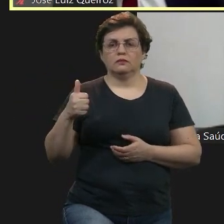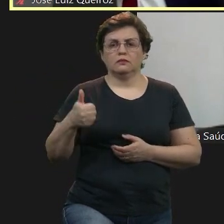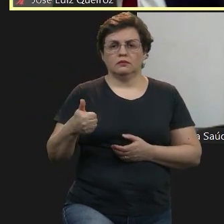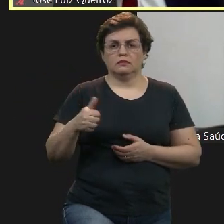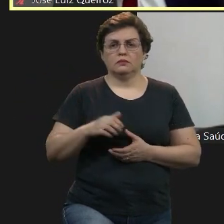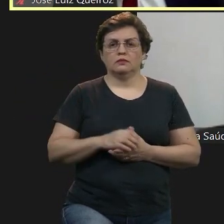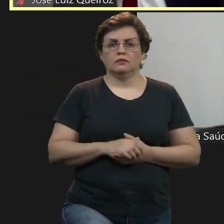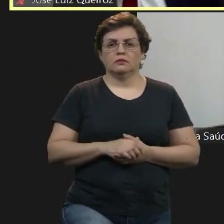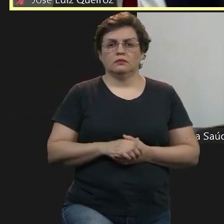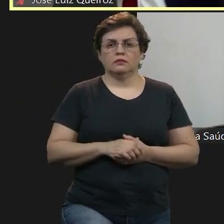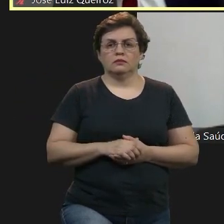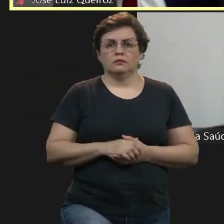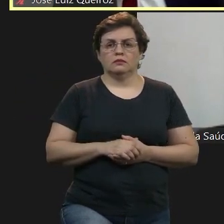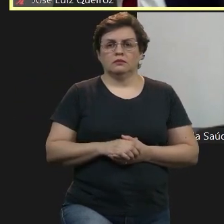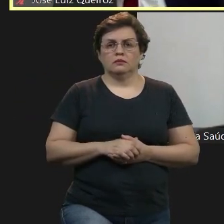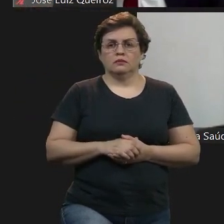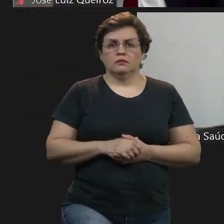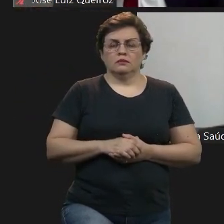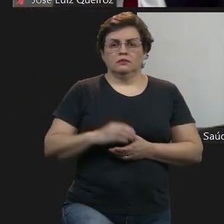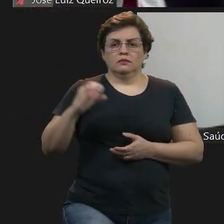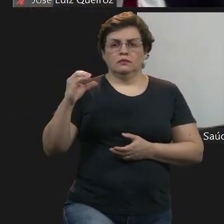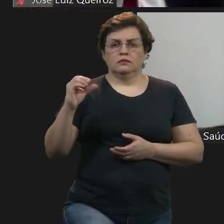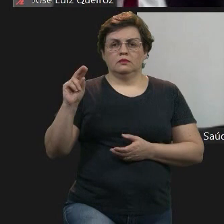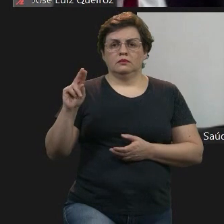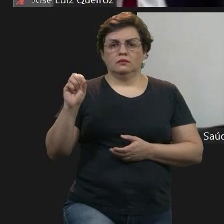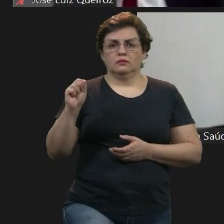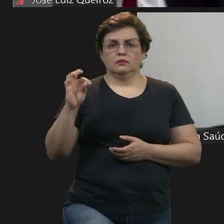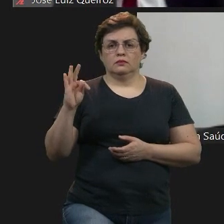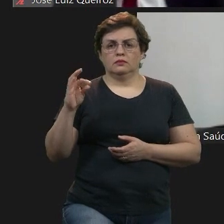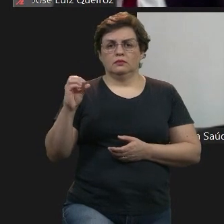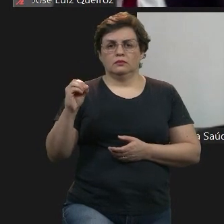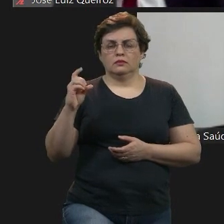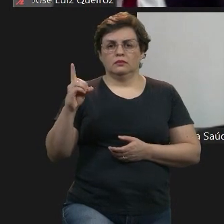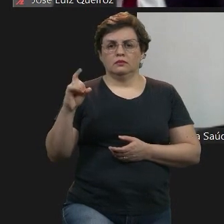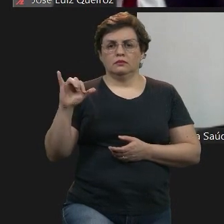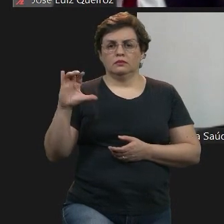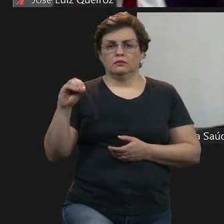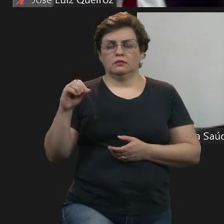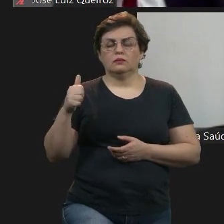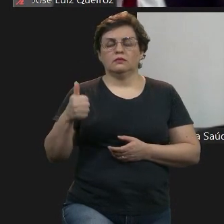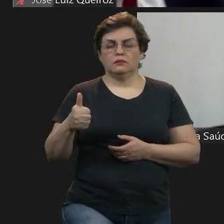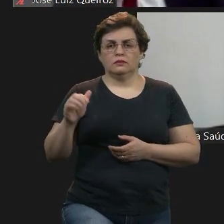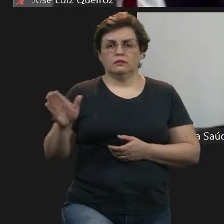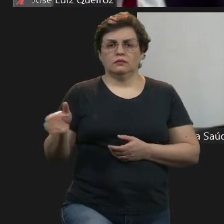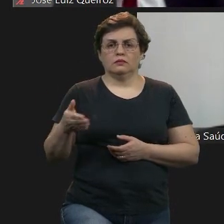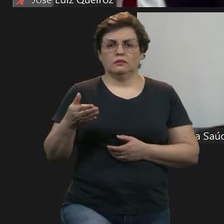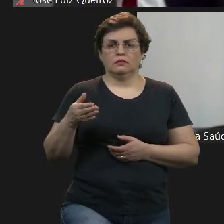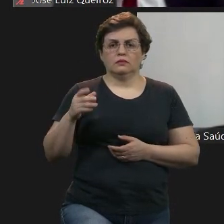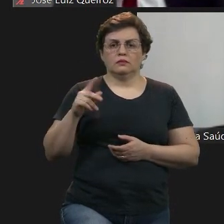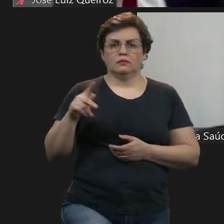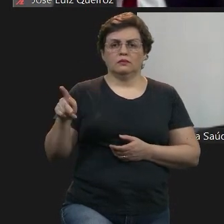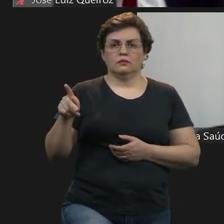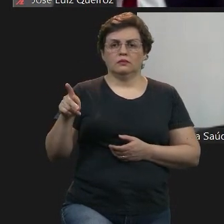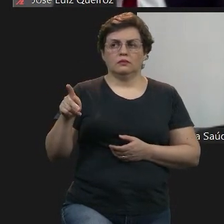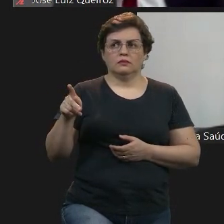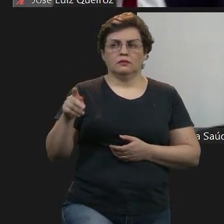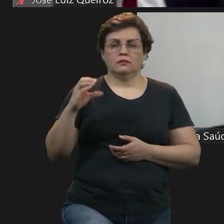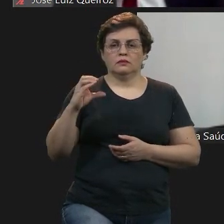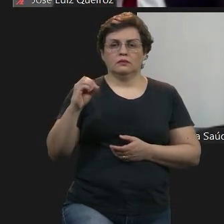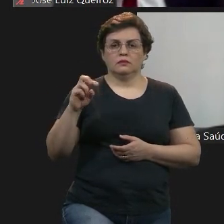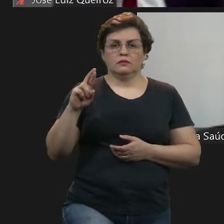Sim. Vereador Marcos Custódio? Sim. Vereador professor Mário